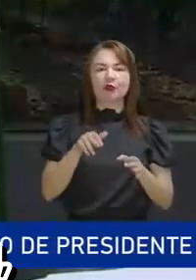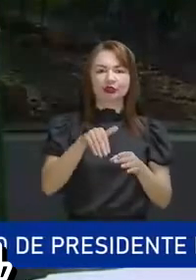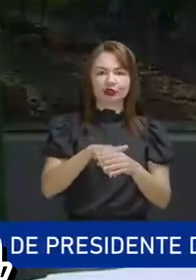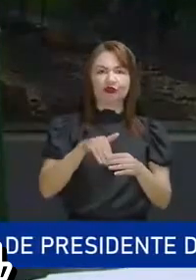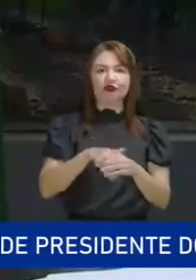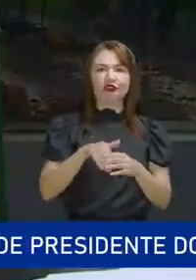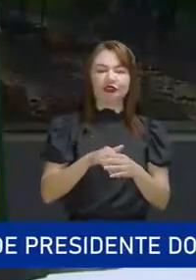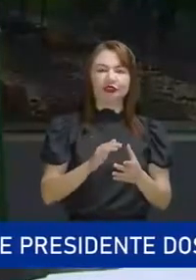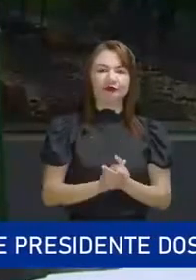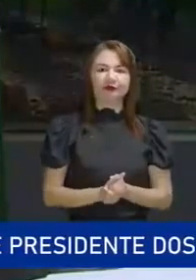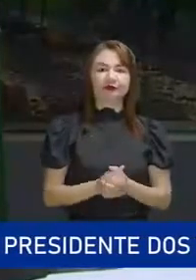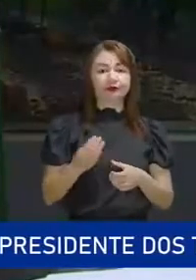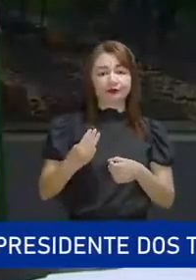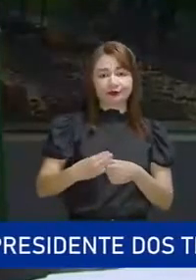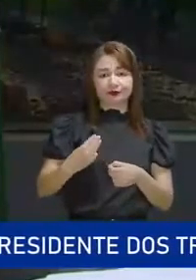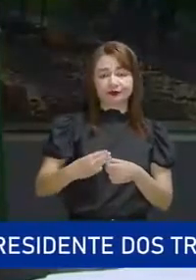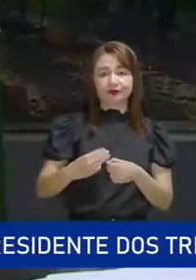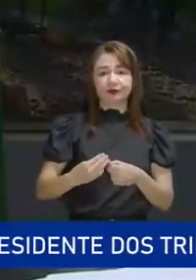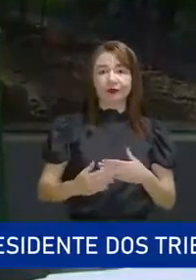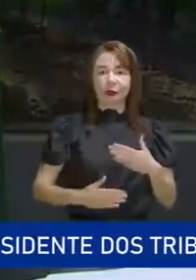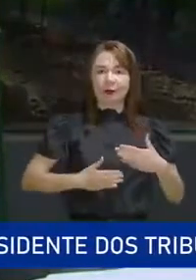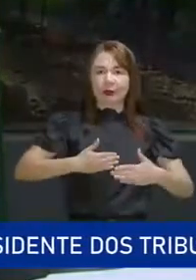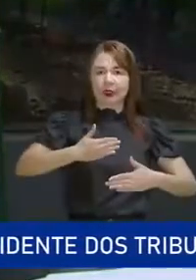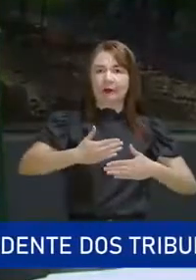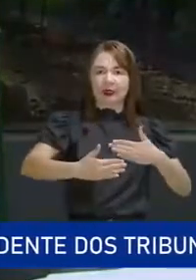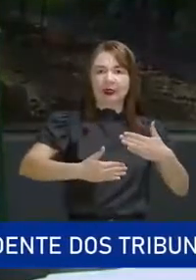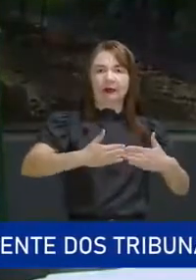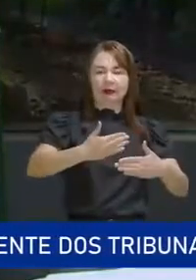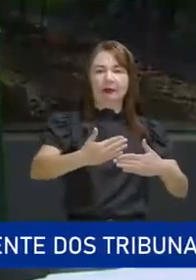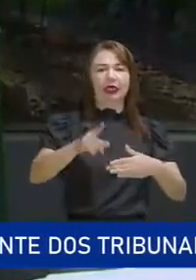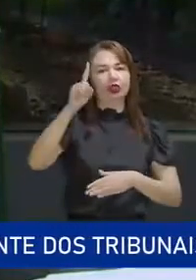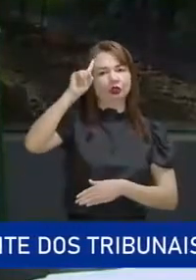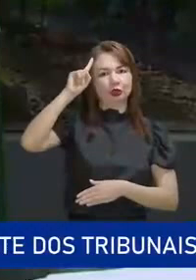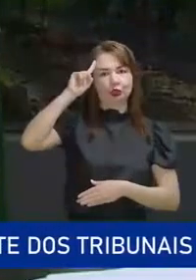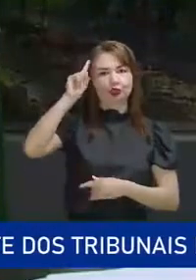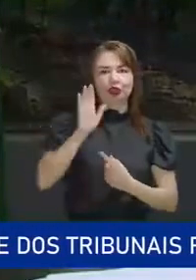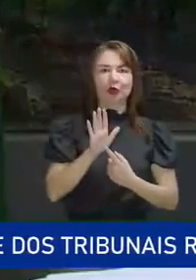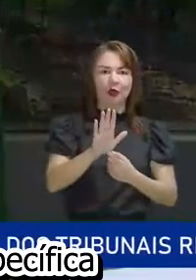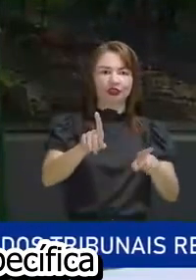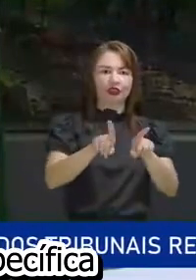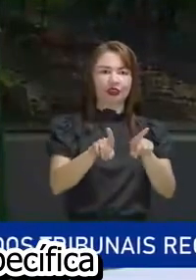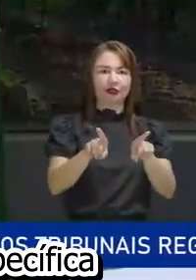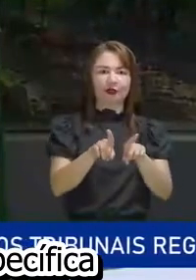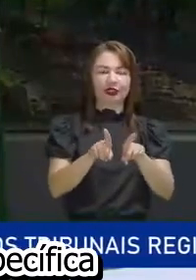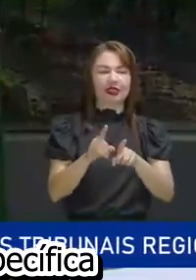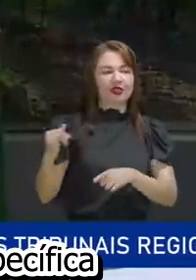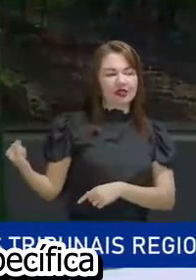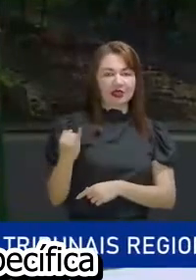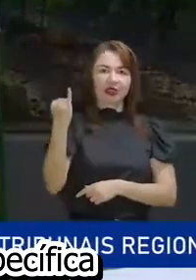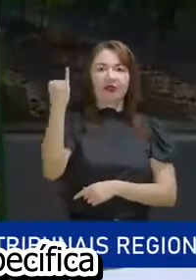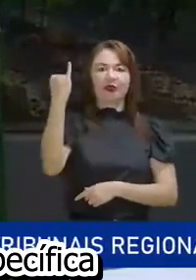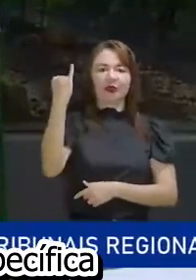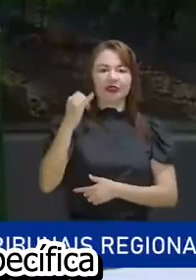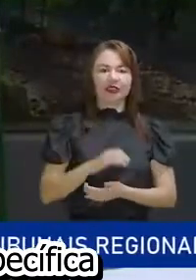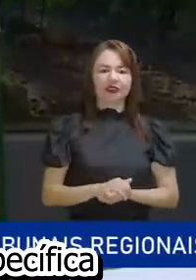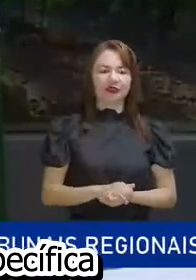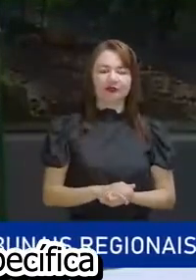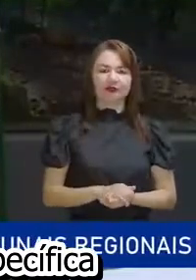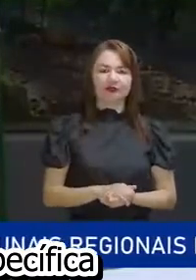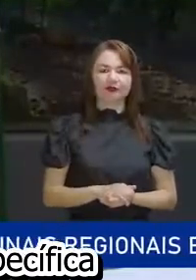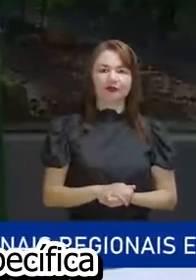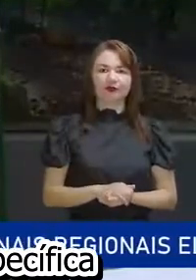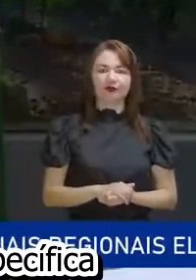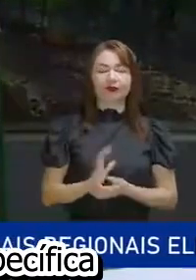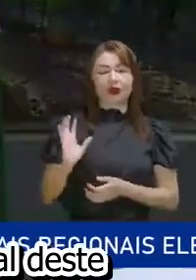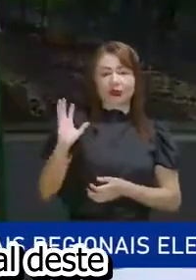processo eleitoral, que agora, cada dia, claro, revela também uma importância mais significativa para a